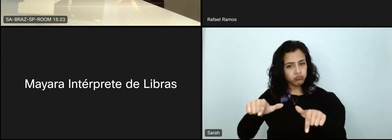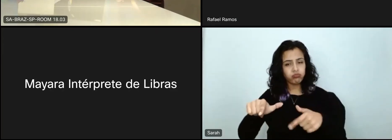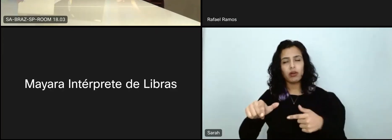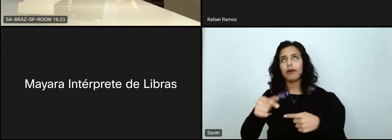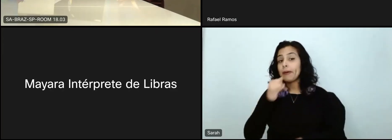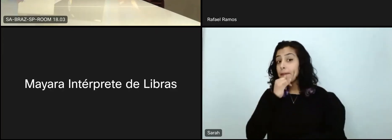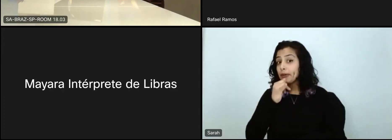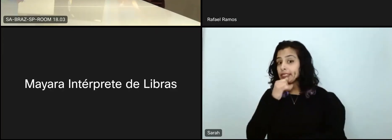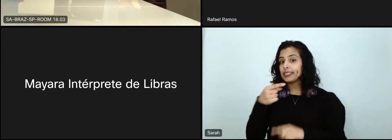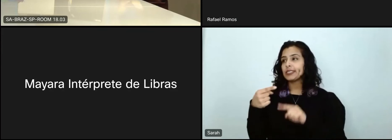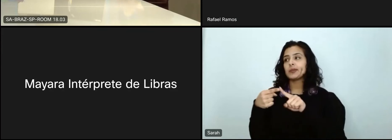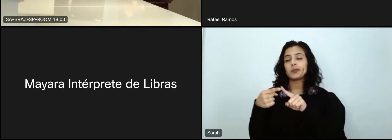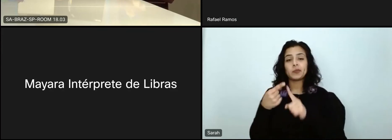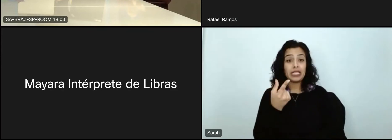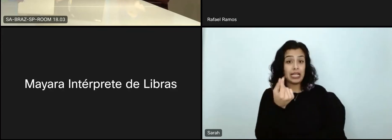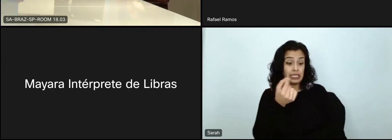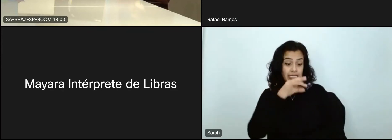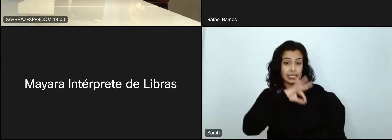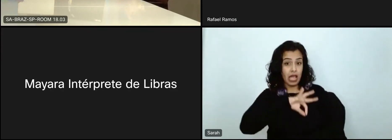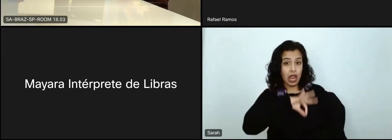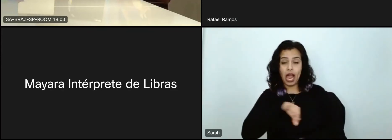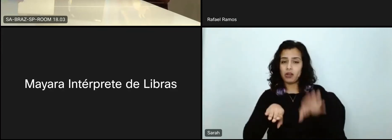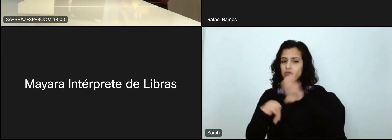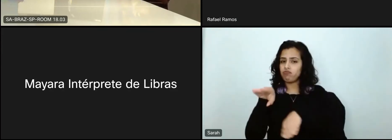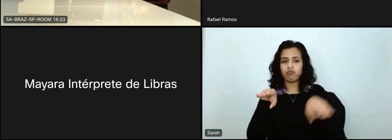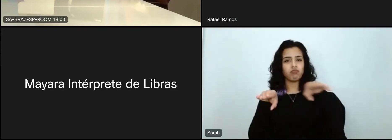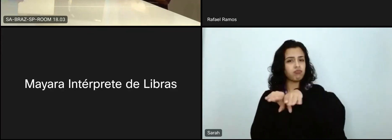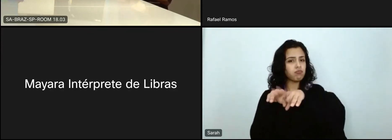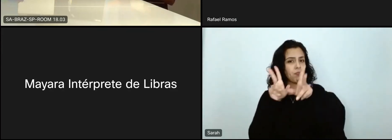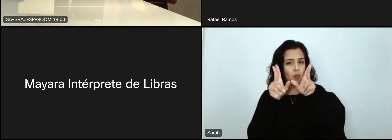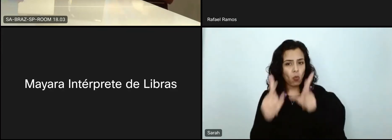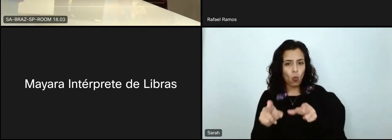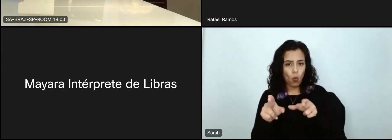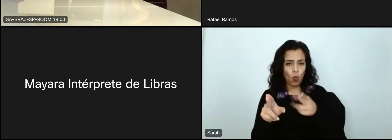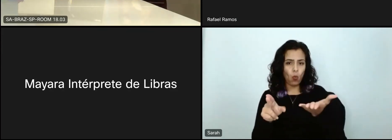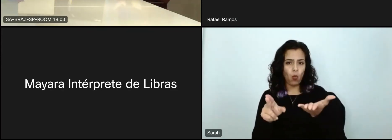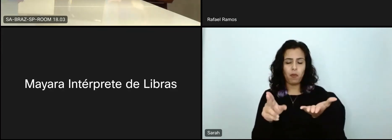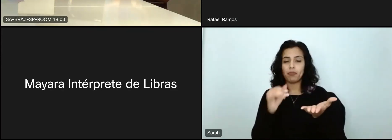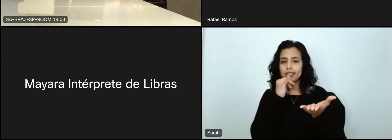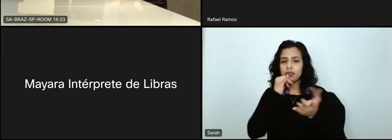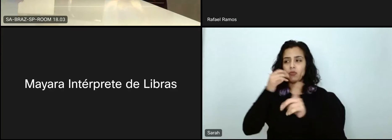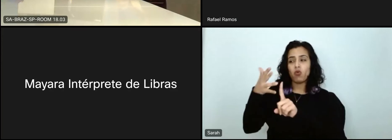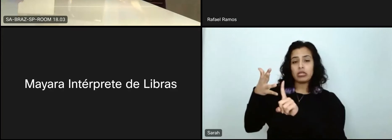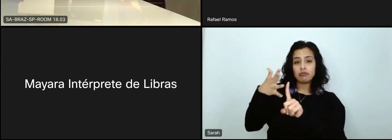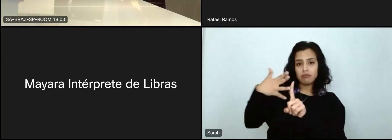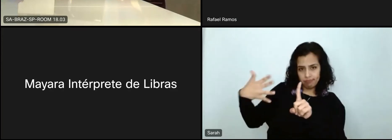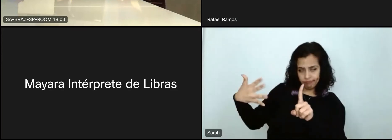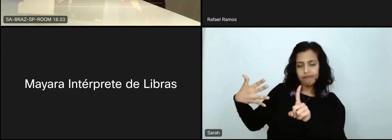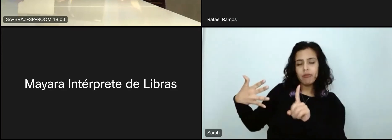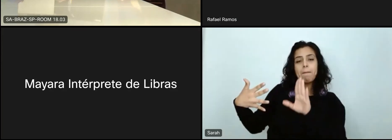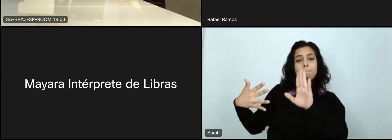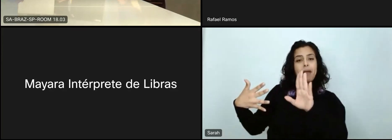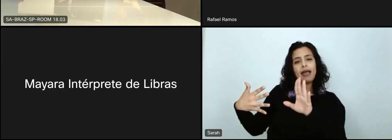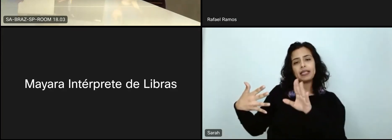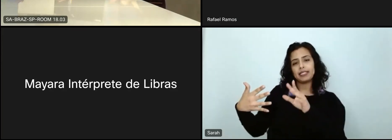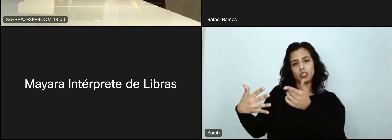dos pilares de diversidade. Então, nós temos também não só o Pride, mas também temos muitos outros